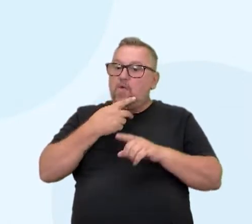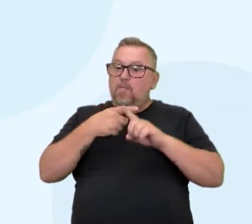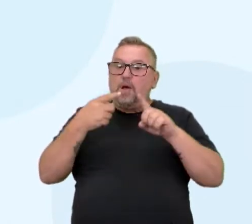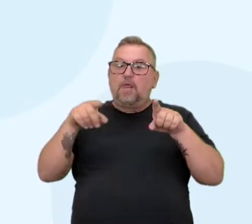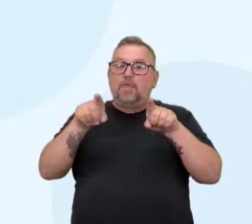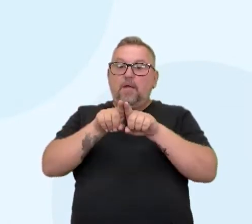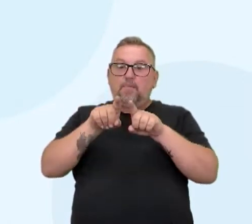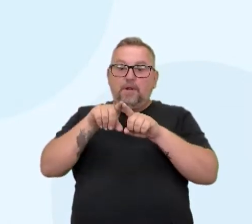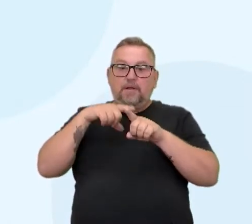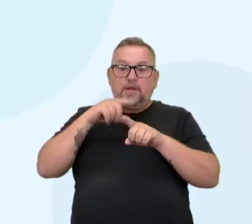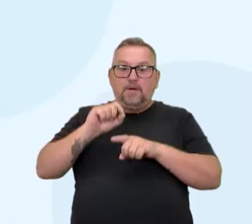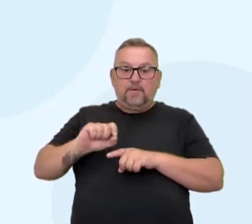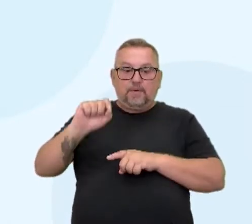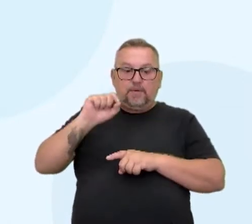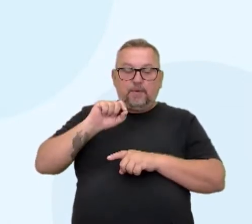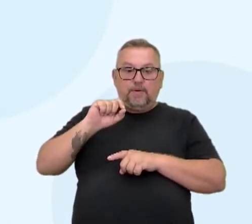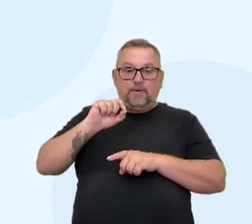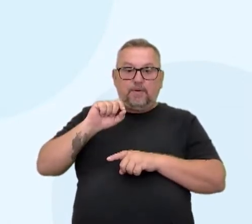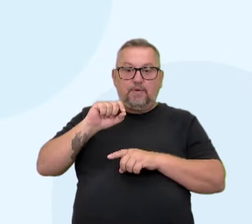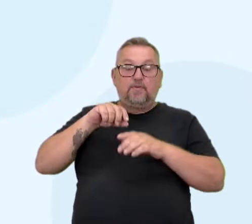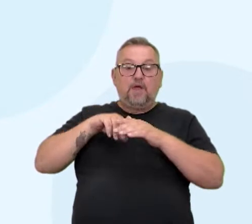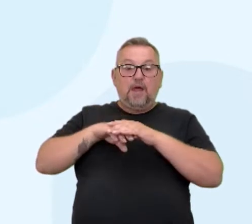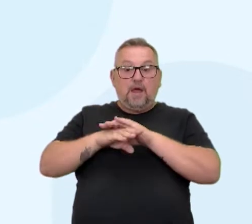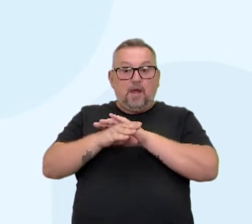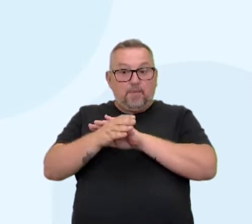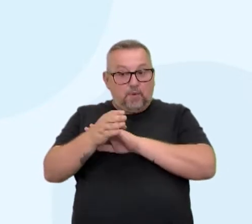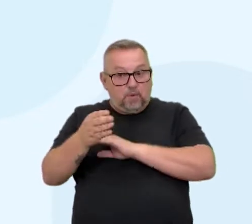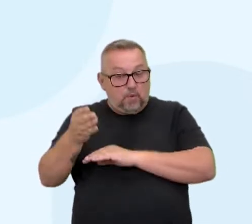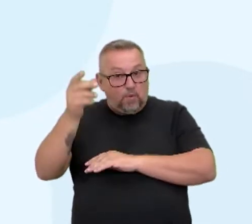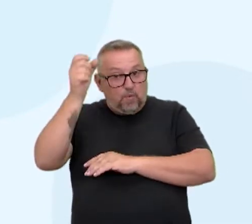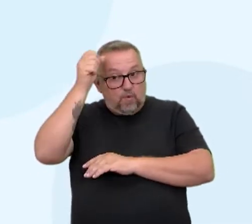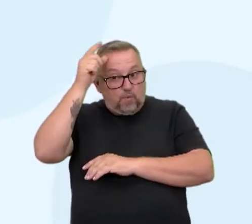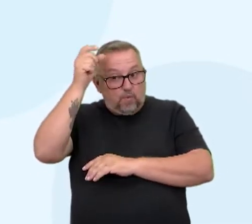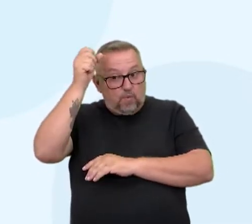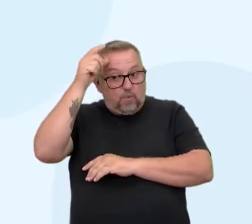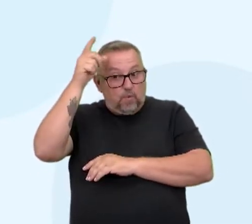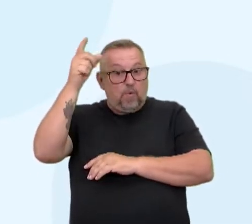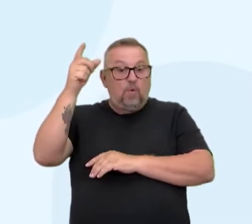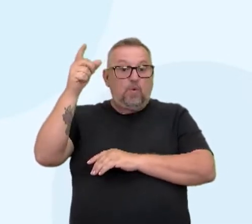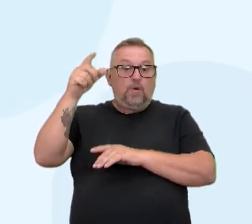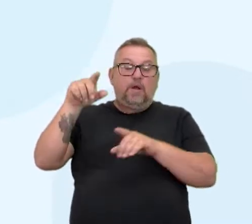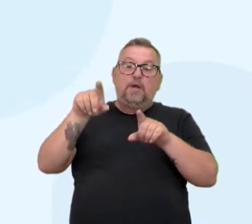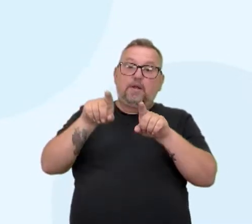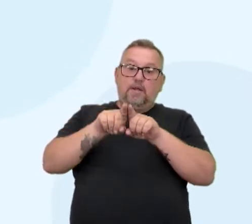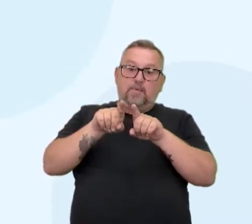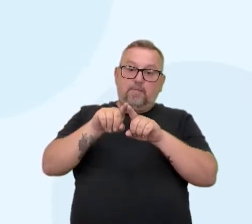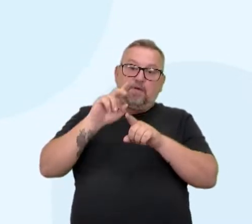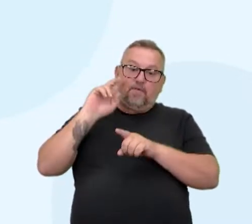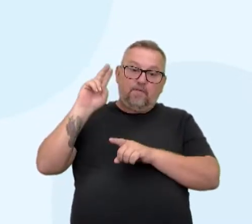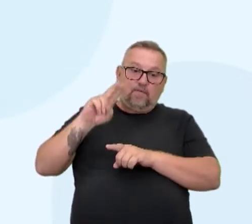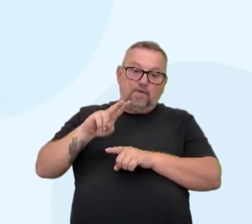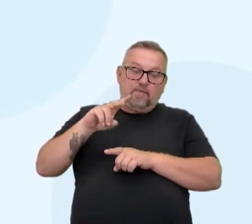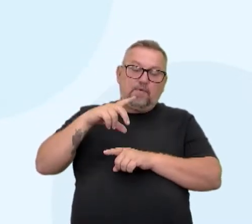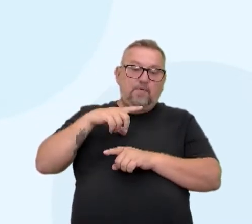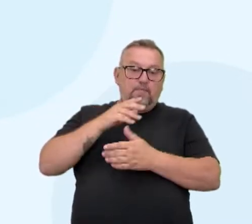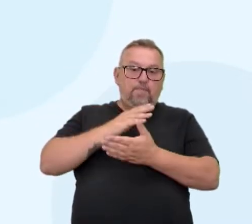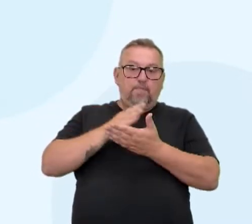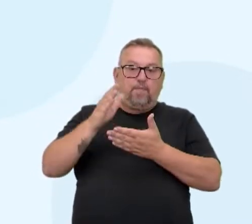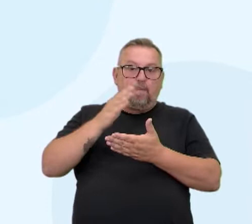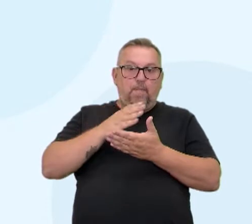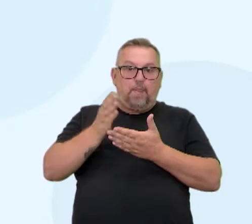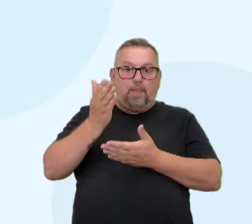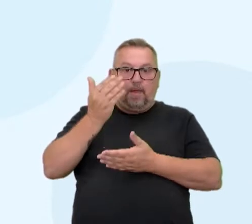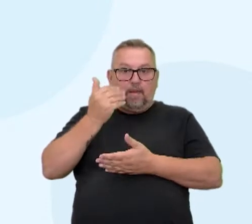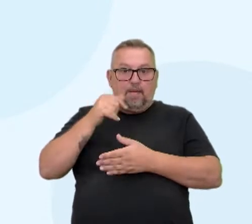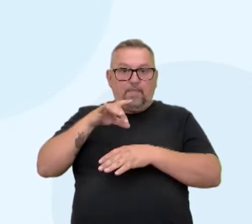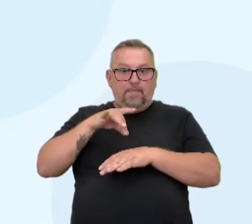tem super a ver com as questões aí de hábitos de uma determinada cultura. E aí também vimos, que o início aí da